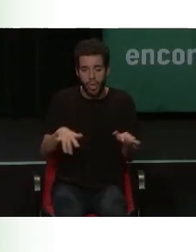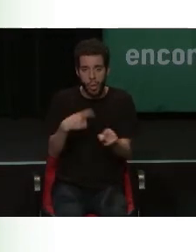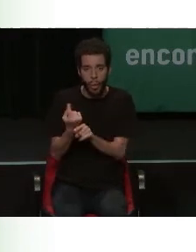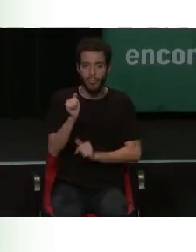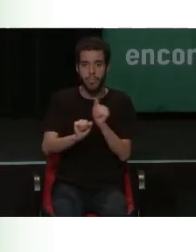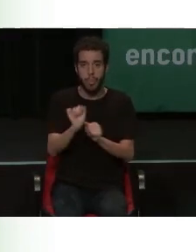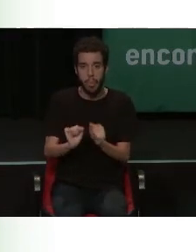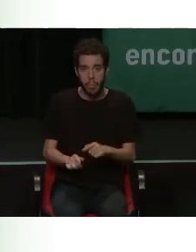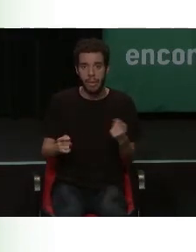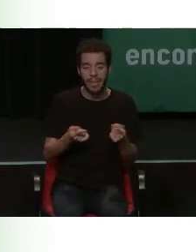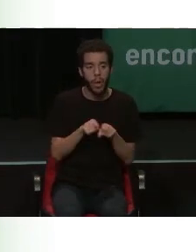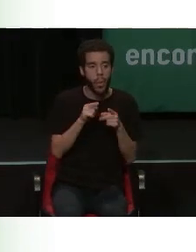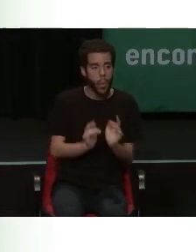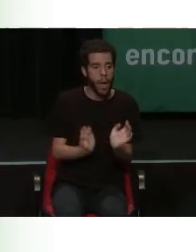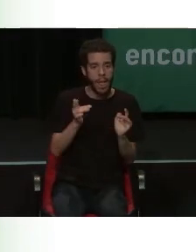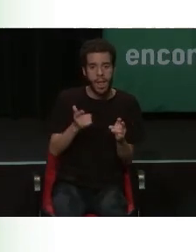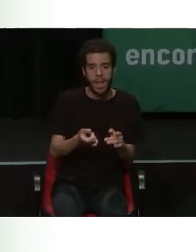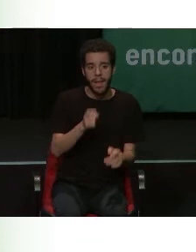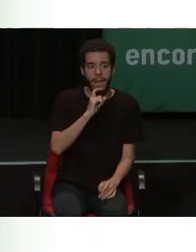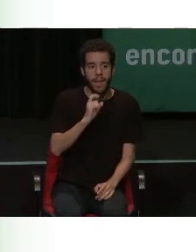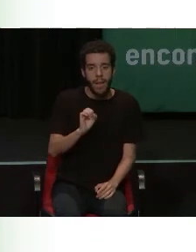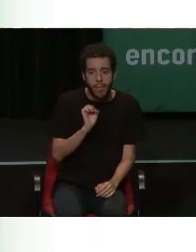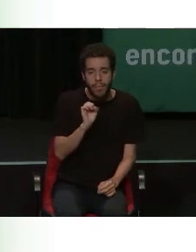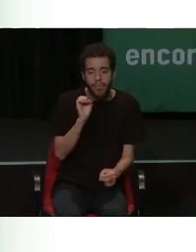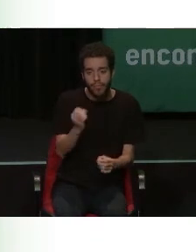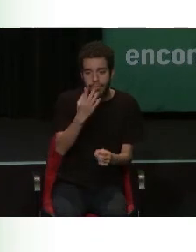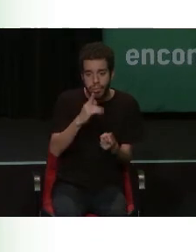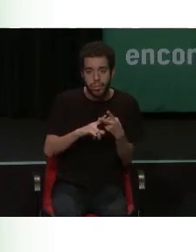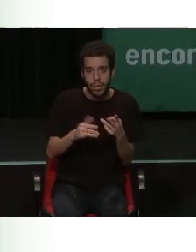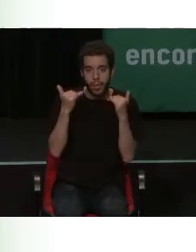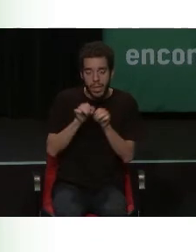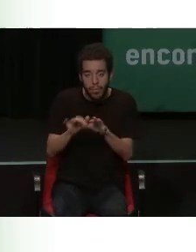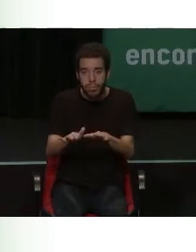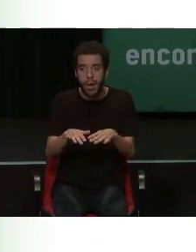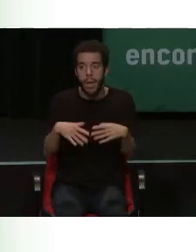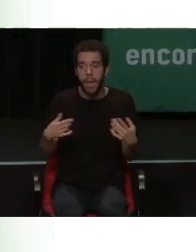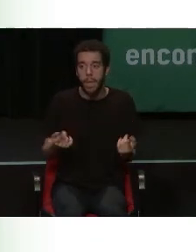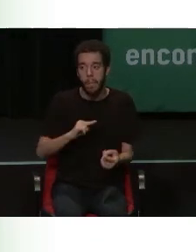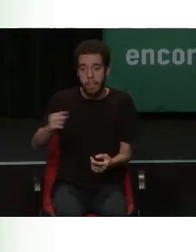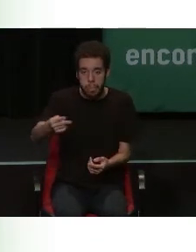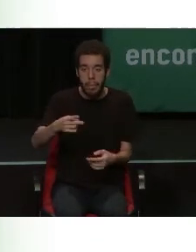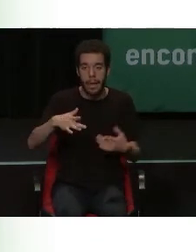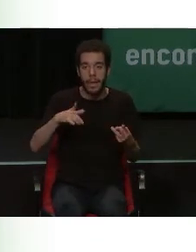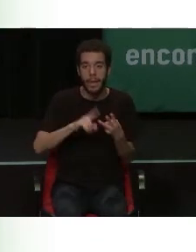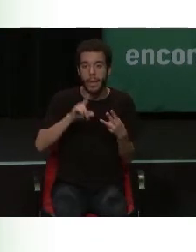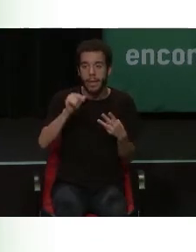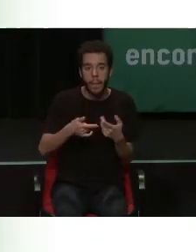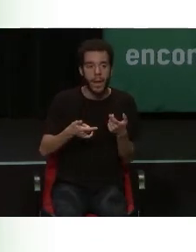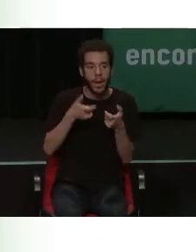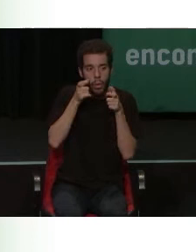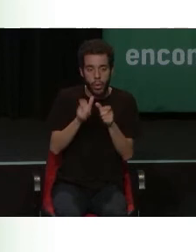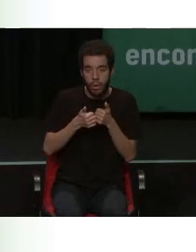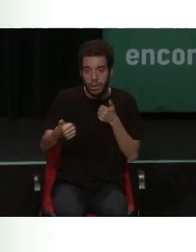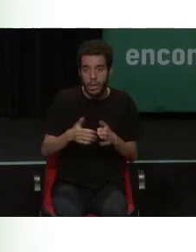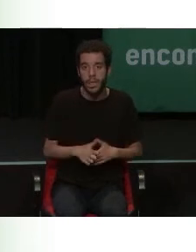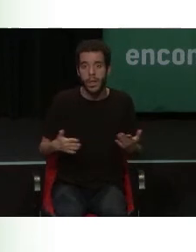sinal, transmissão de informação e computação remota. Portanto, os dois casos